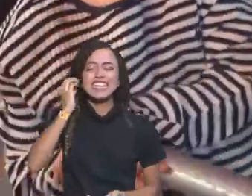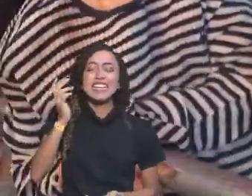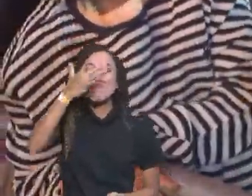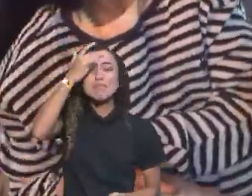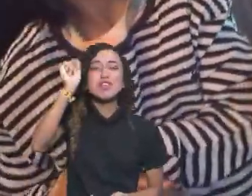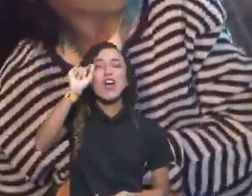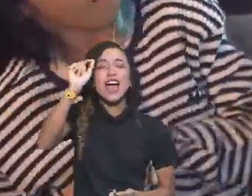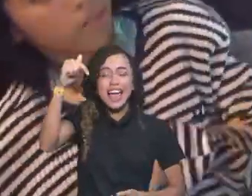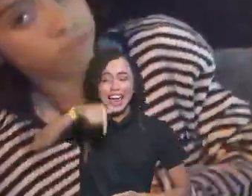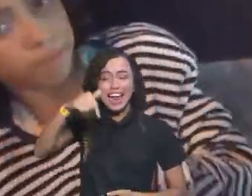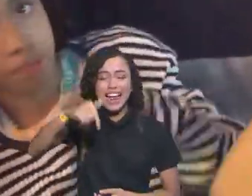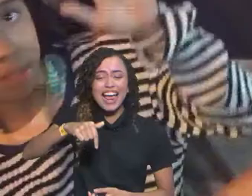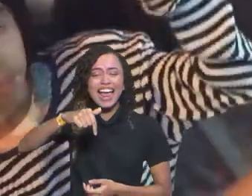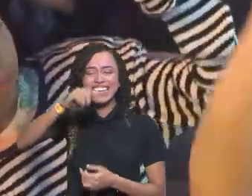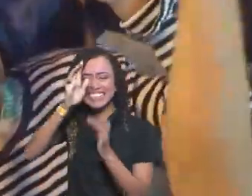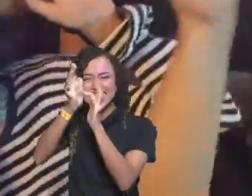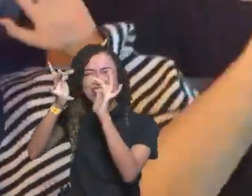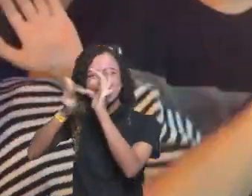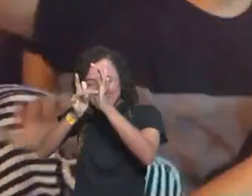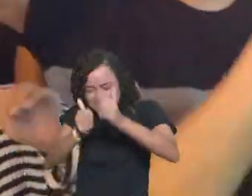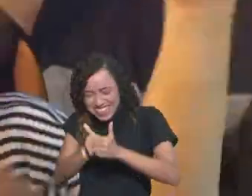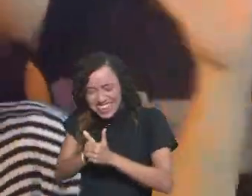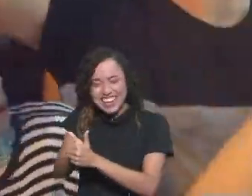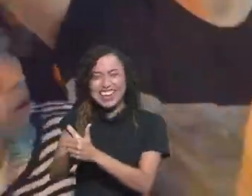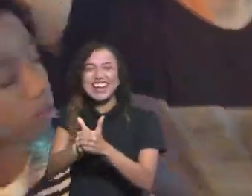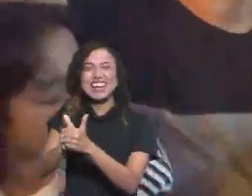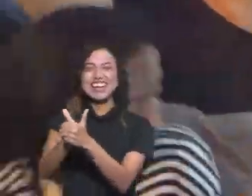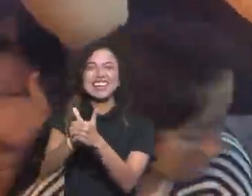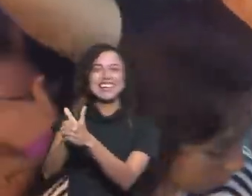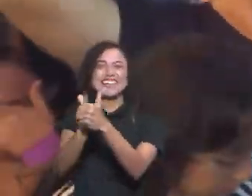ele sai sai